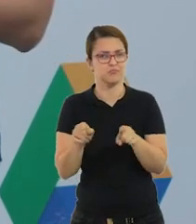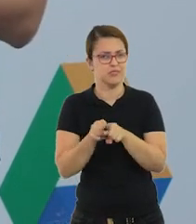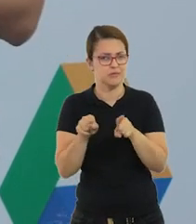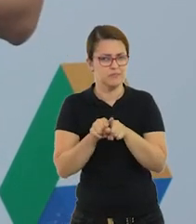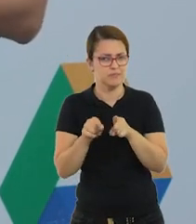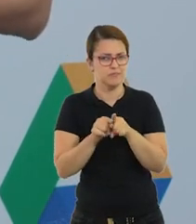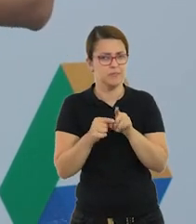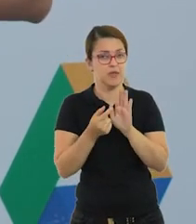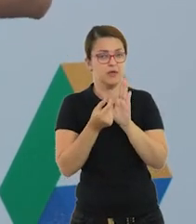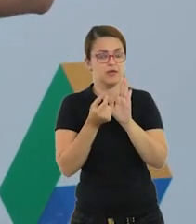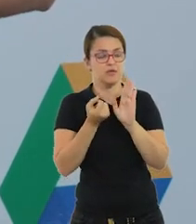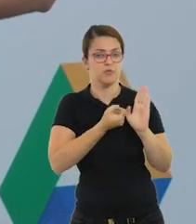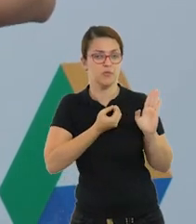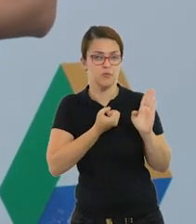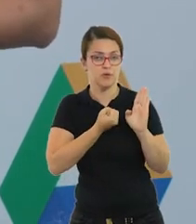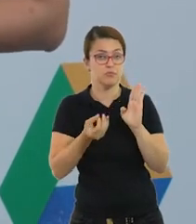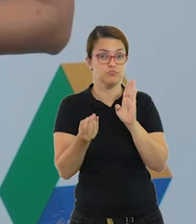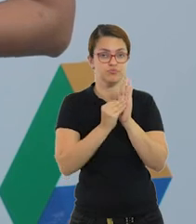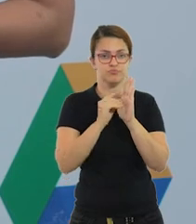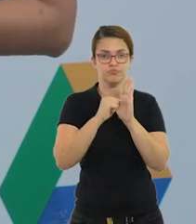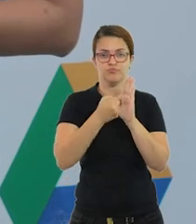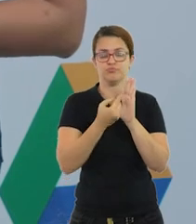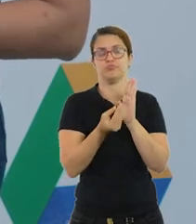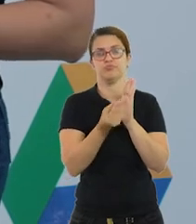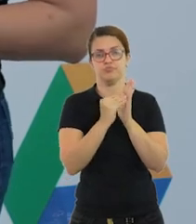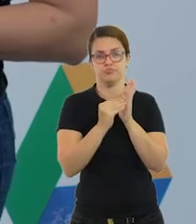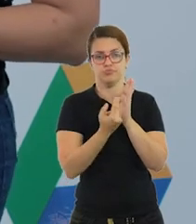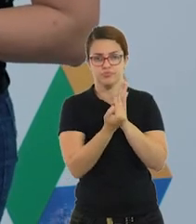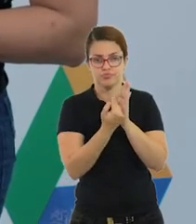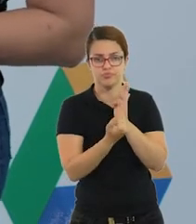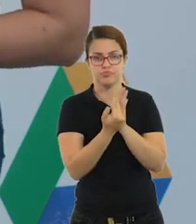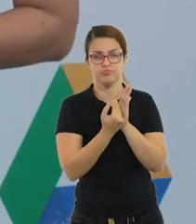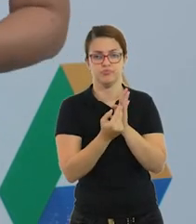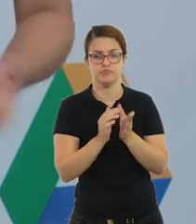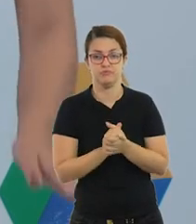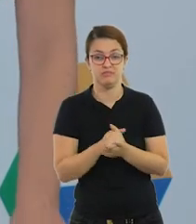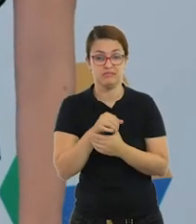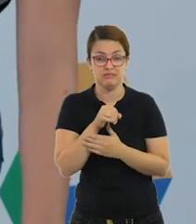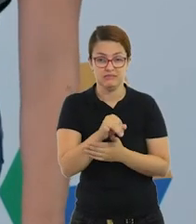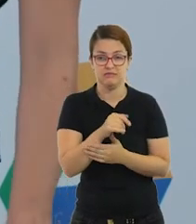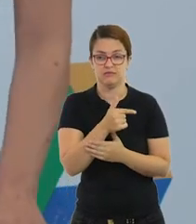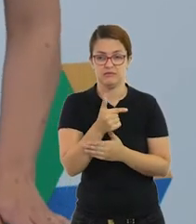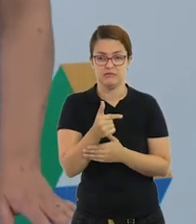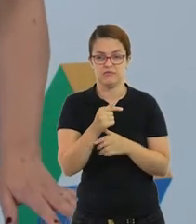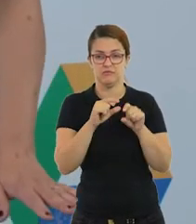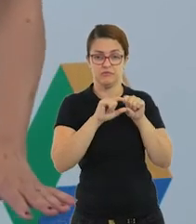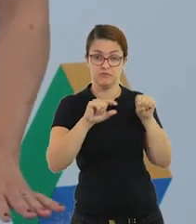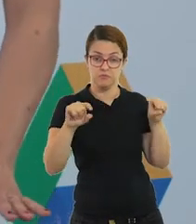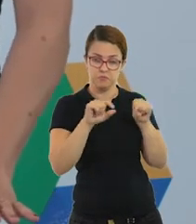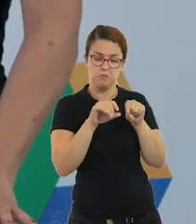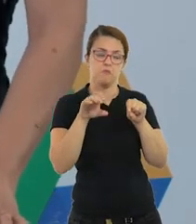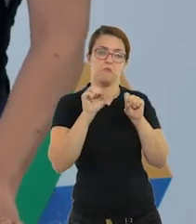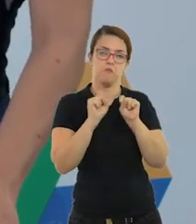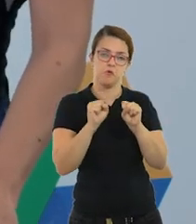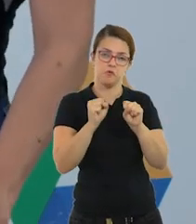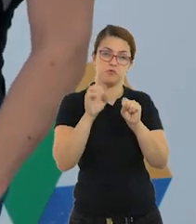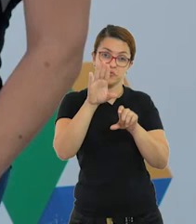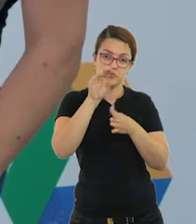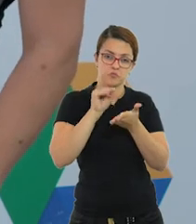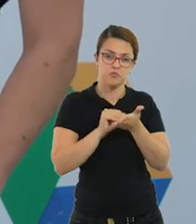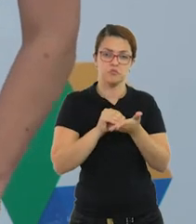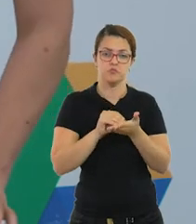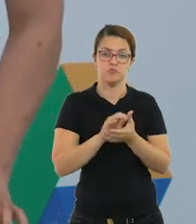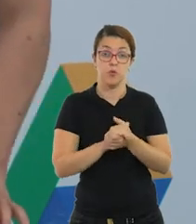a vírgula e as casas decimais, que é a sugestão de matemática. Se você não tiver a régua, a gente colocou lá o desenho